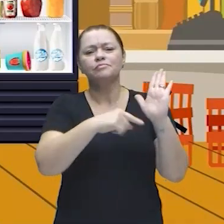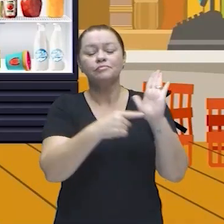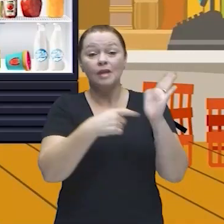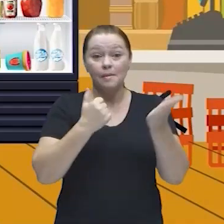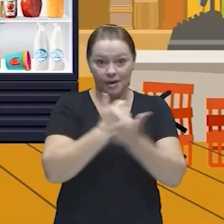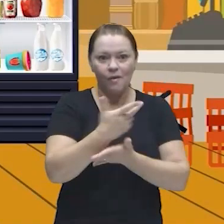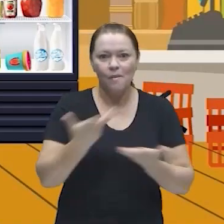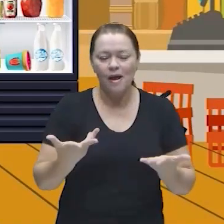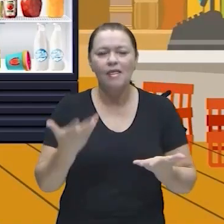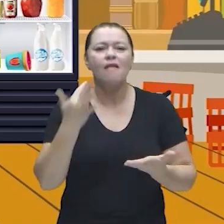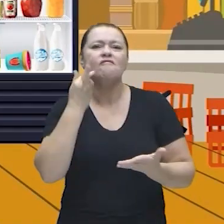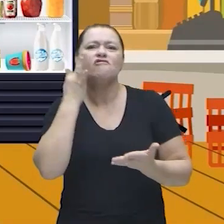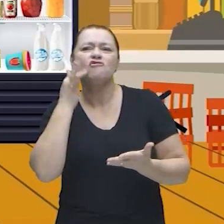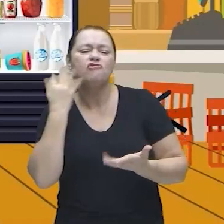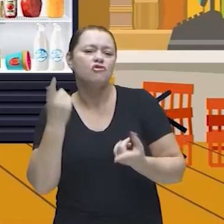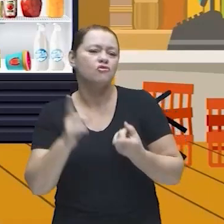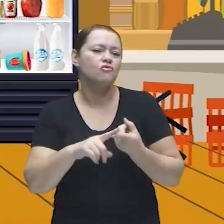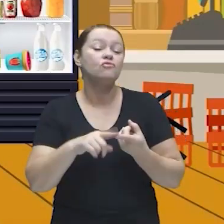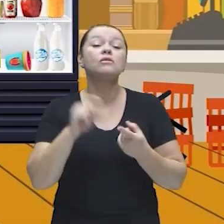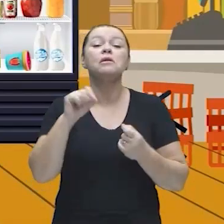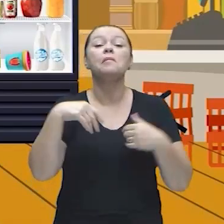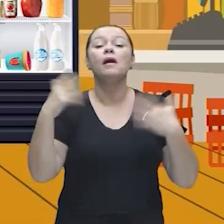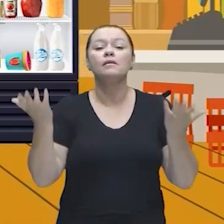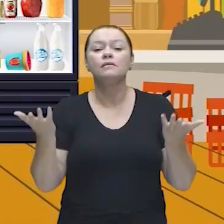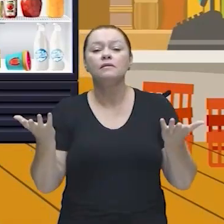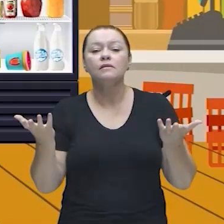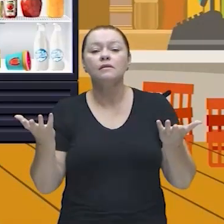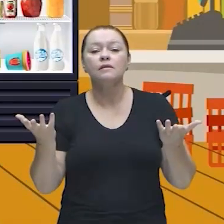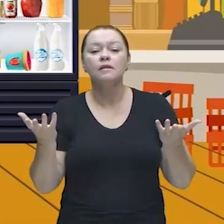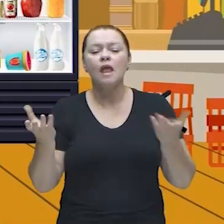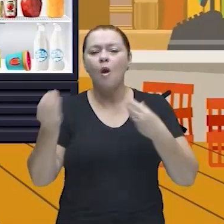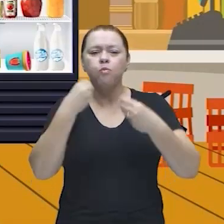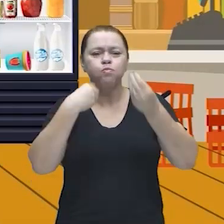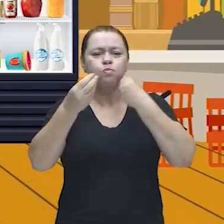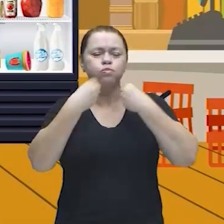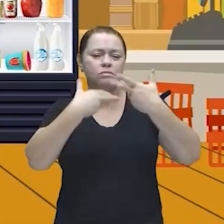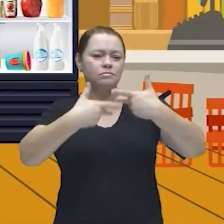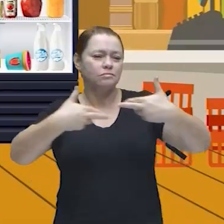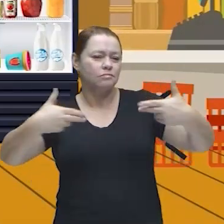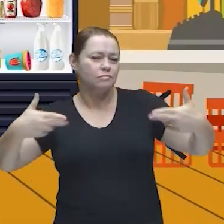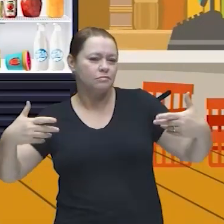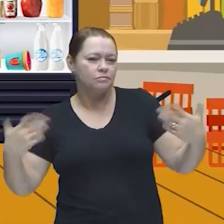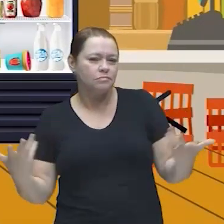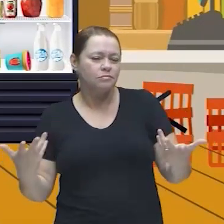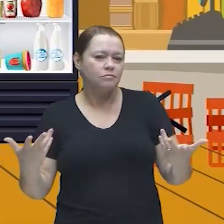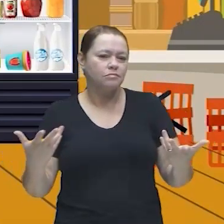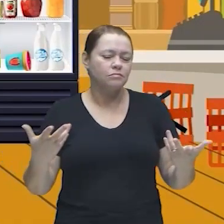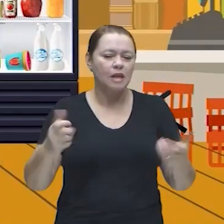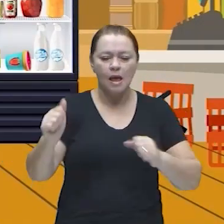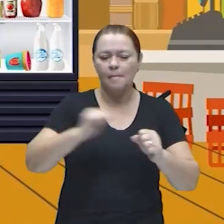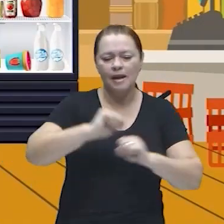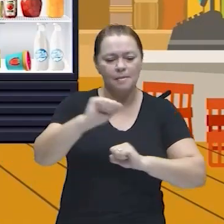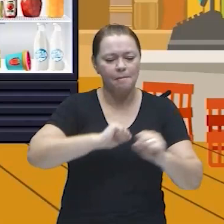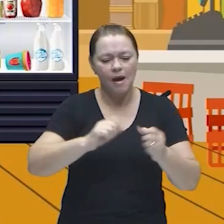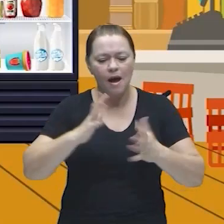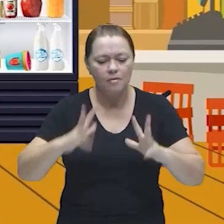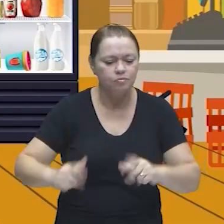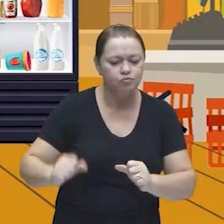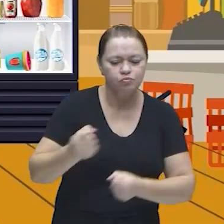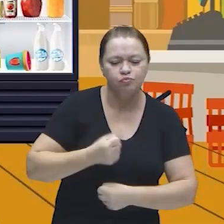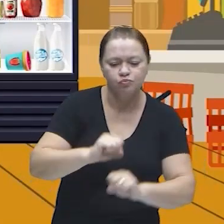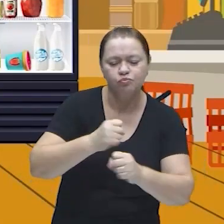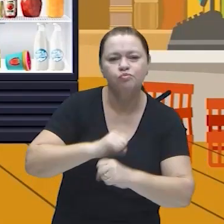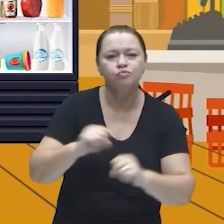quê? Frutas, o que mais? Produtos alimentícios, produtos de limpezas,